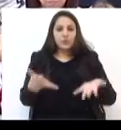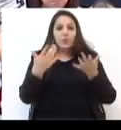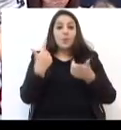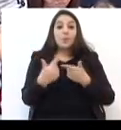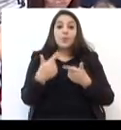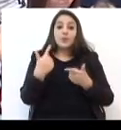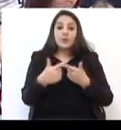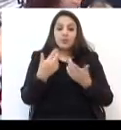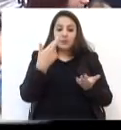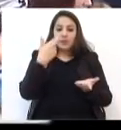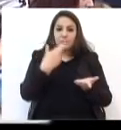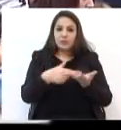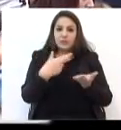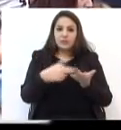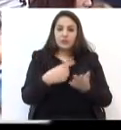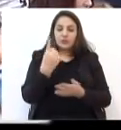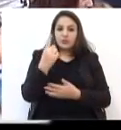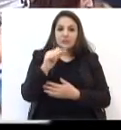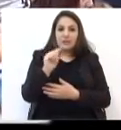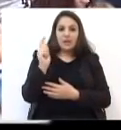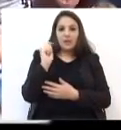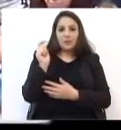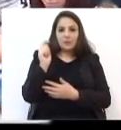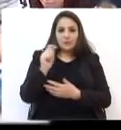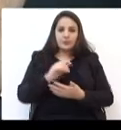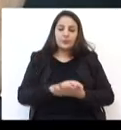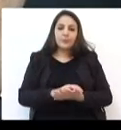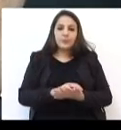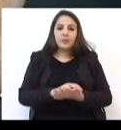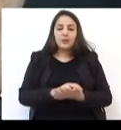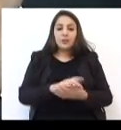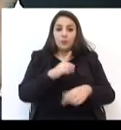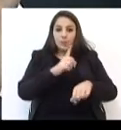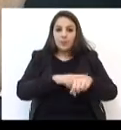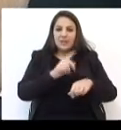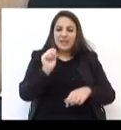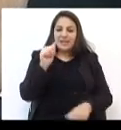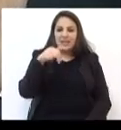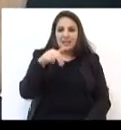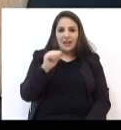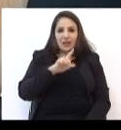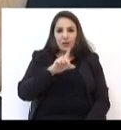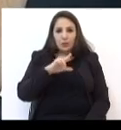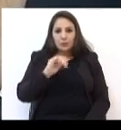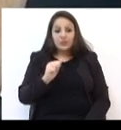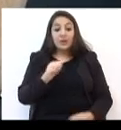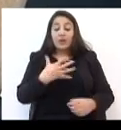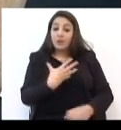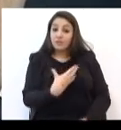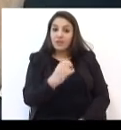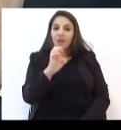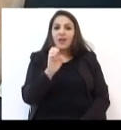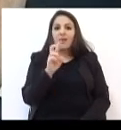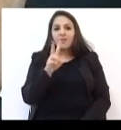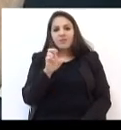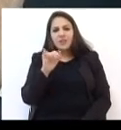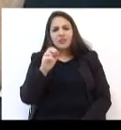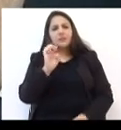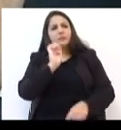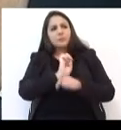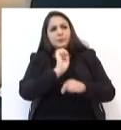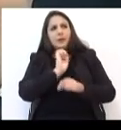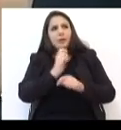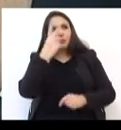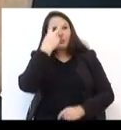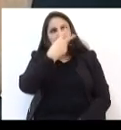um episódio registrado em 17 de agosto. Na ocasião, Ana Lúcia e a filha Evelyn aguardaram cerca